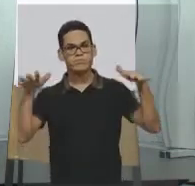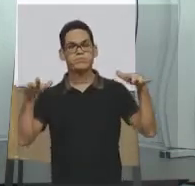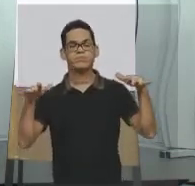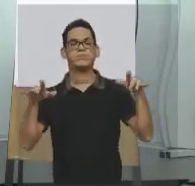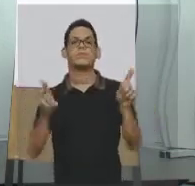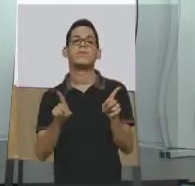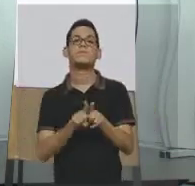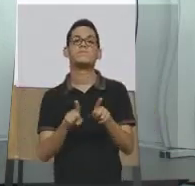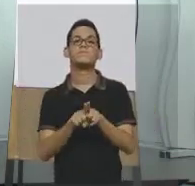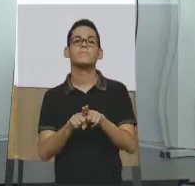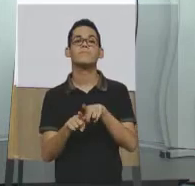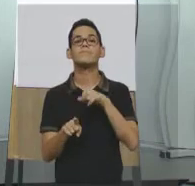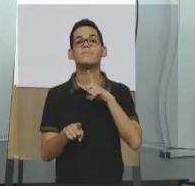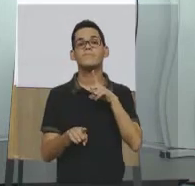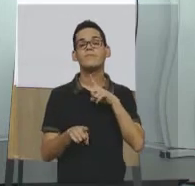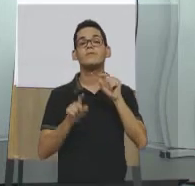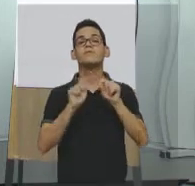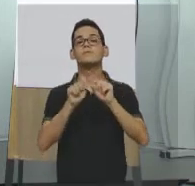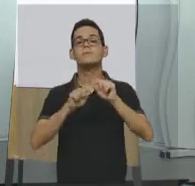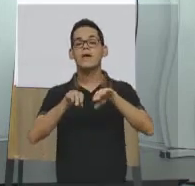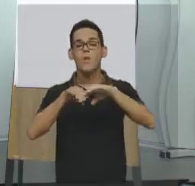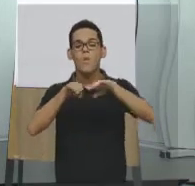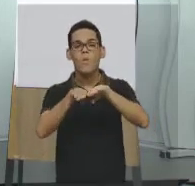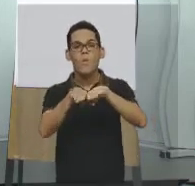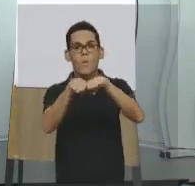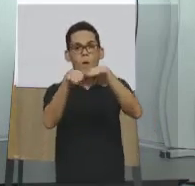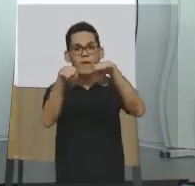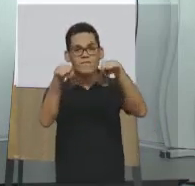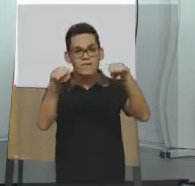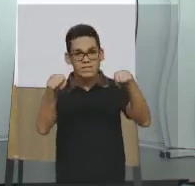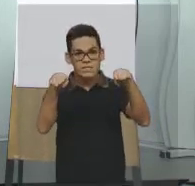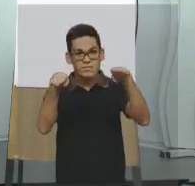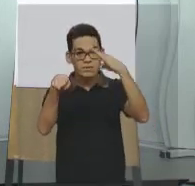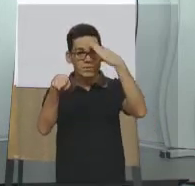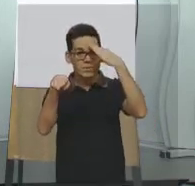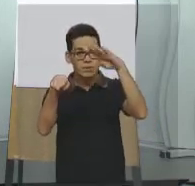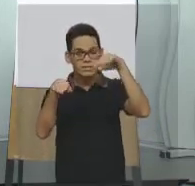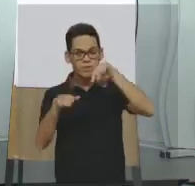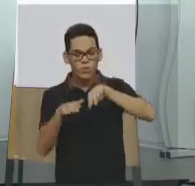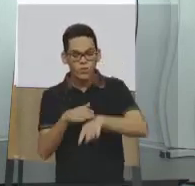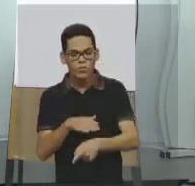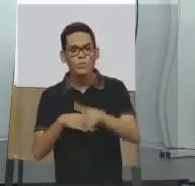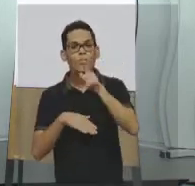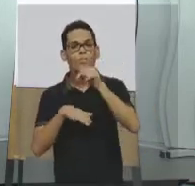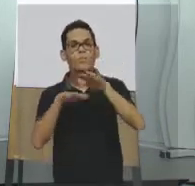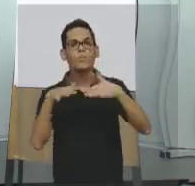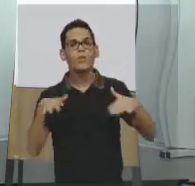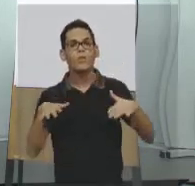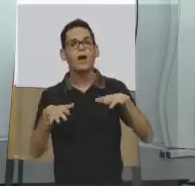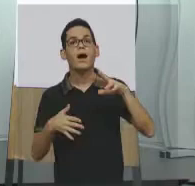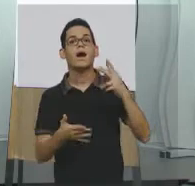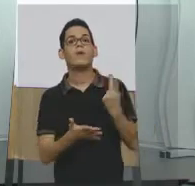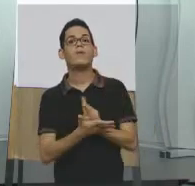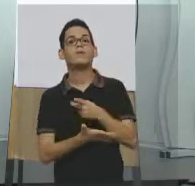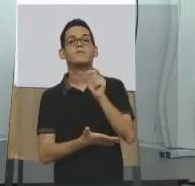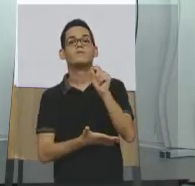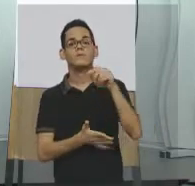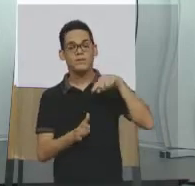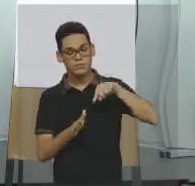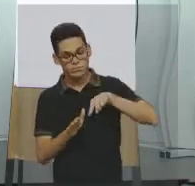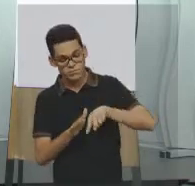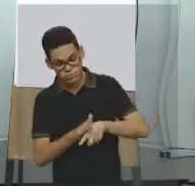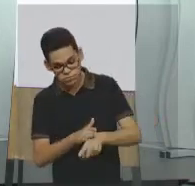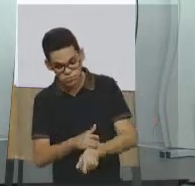esse afastamento de placas tectônicas, principalmente no fundo dos oceanos, causa expansão do fundo